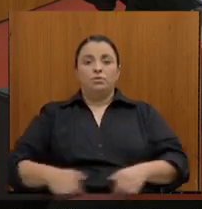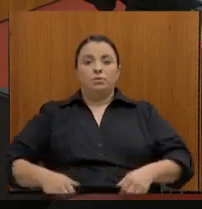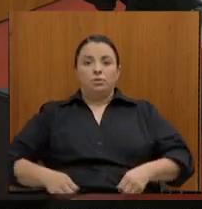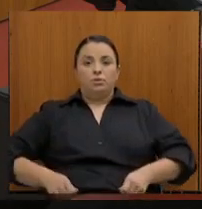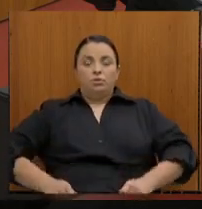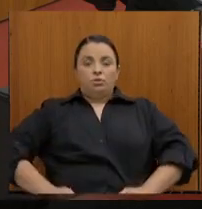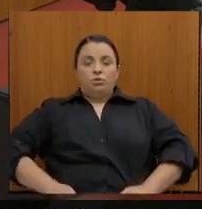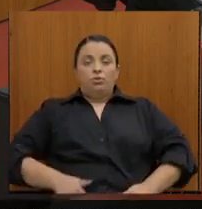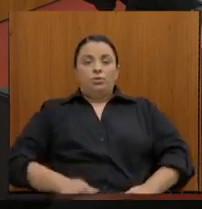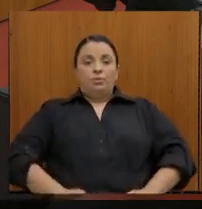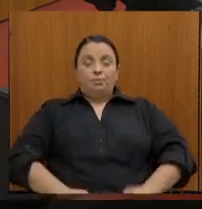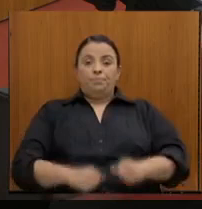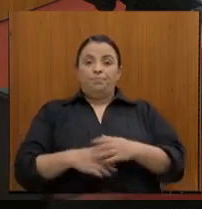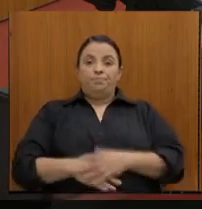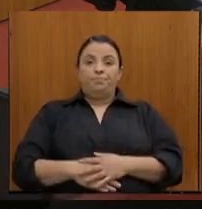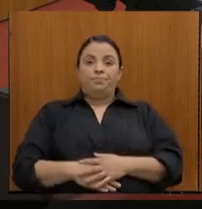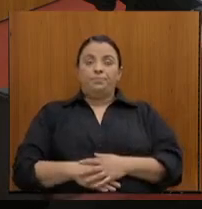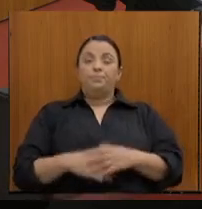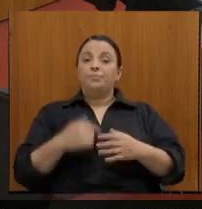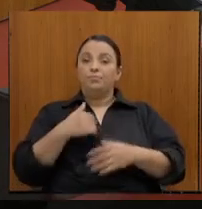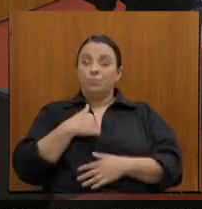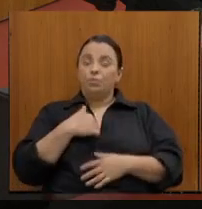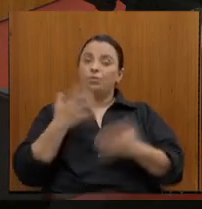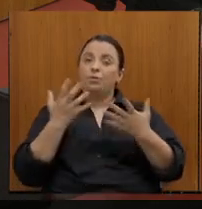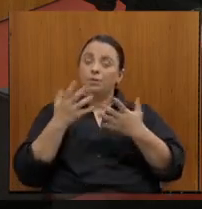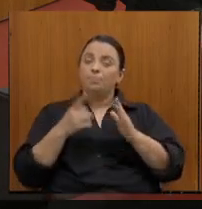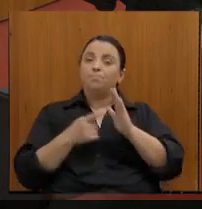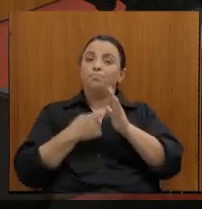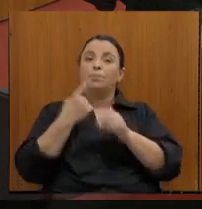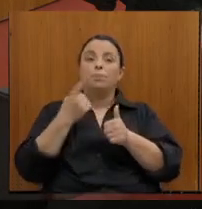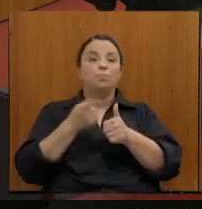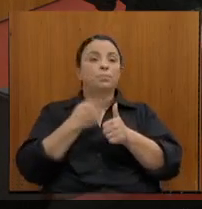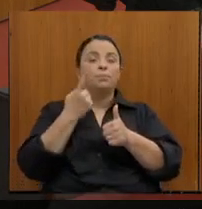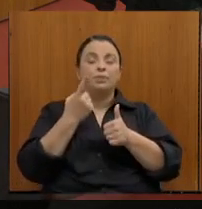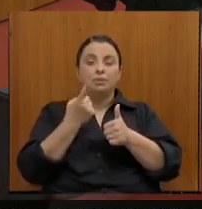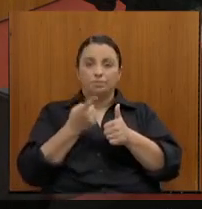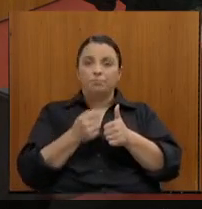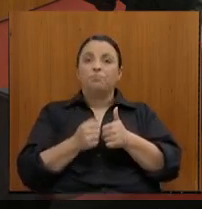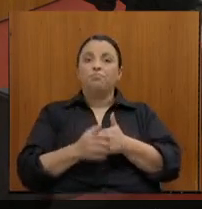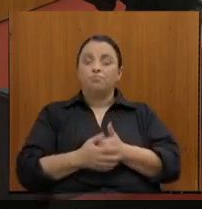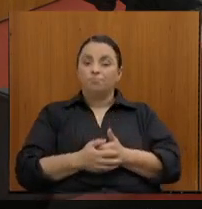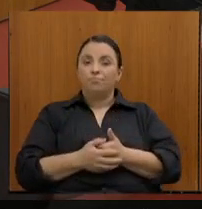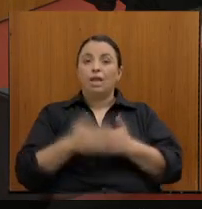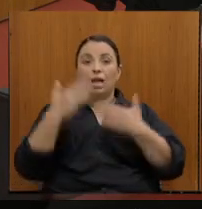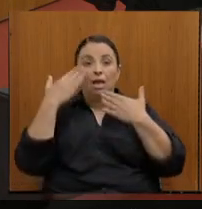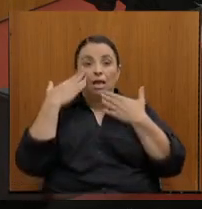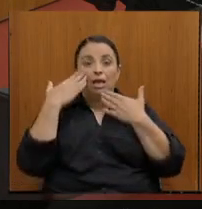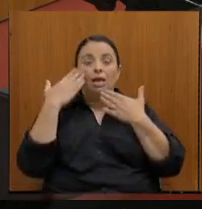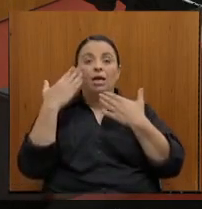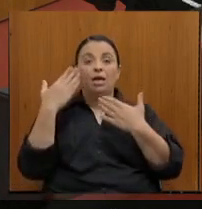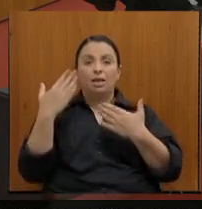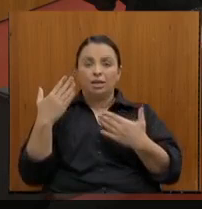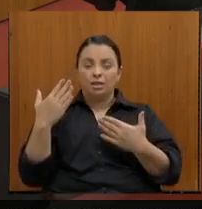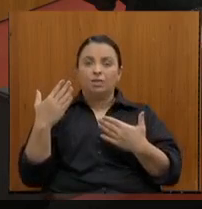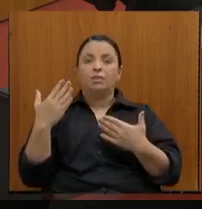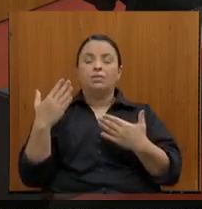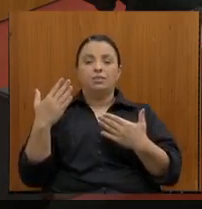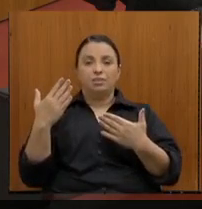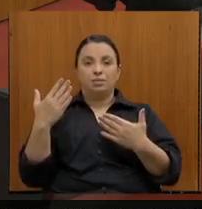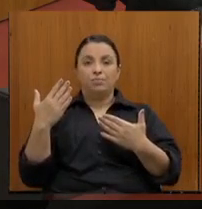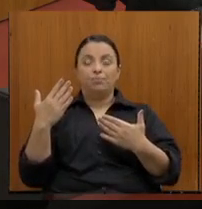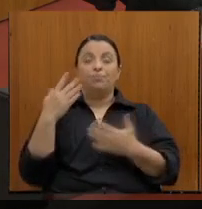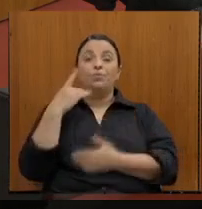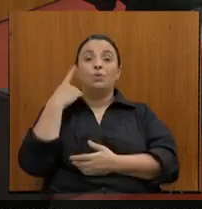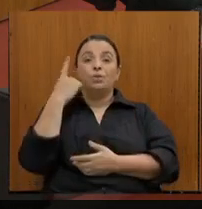eu queria primeiro lugar a agradecer o